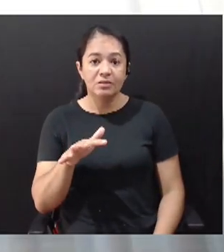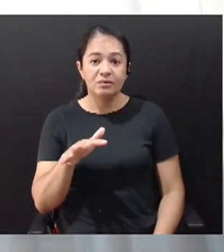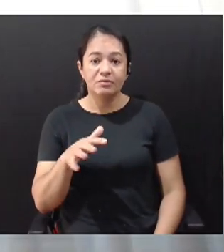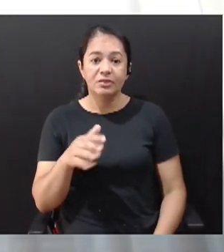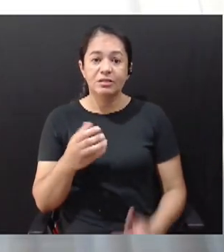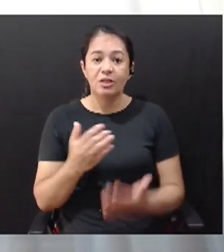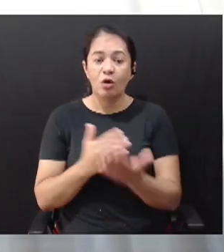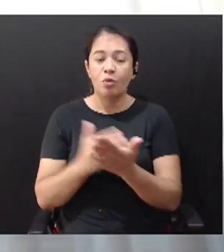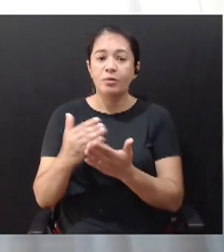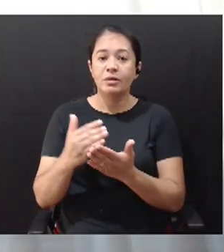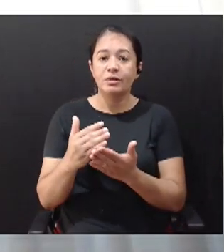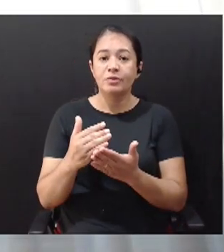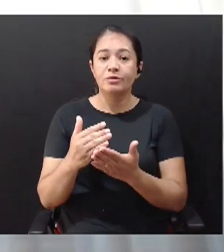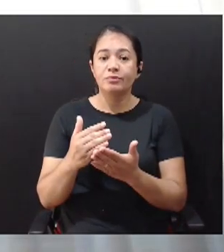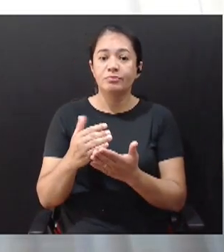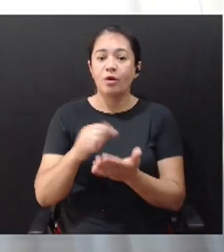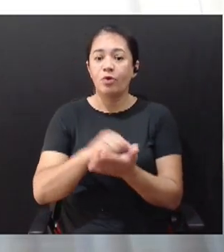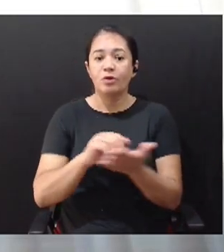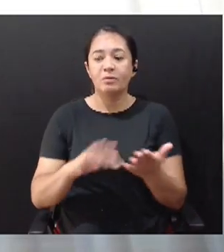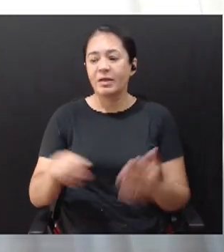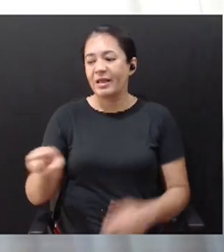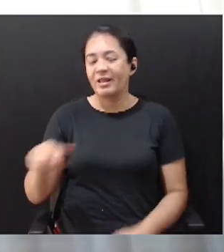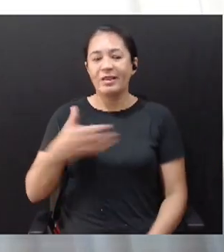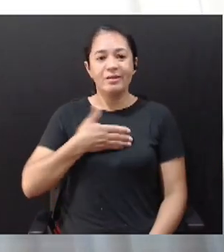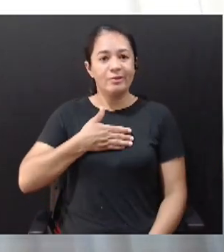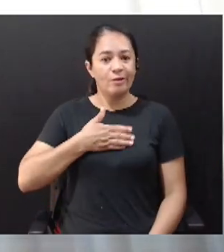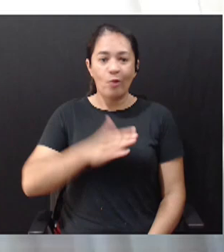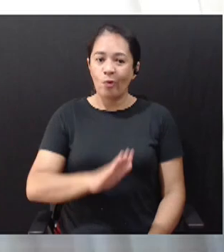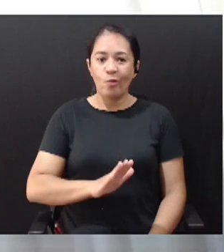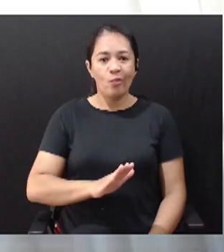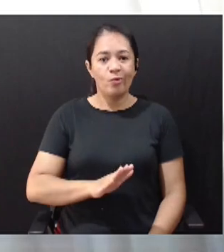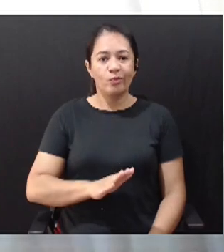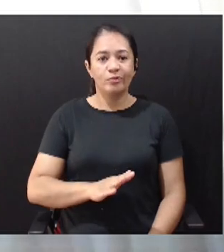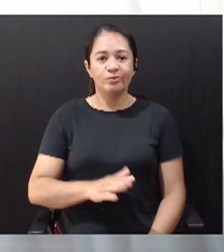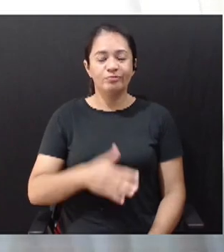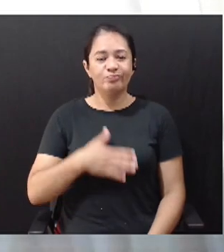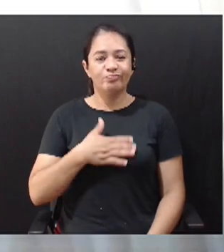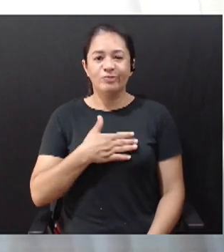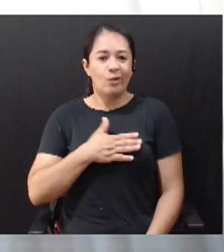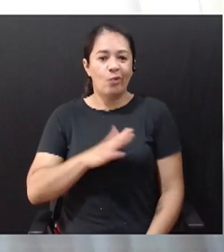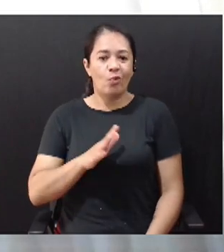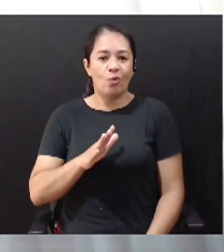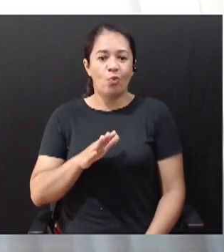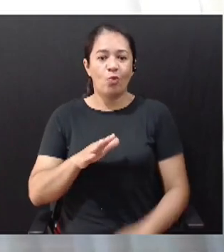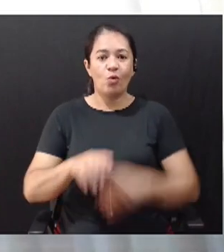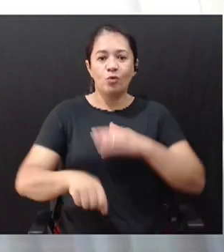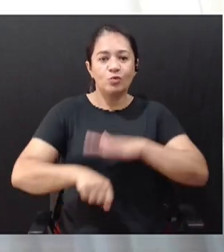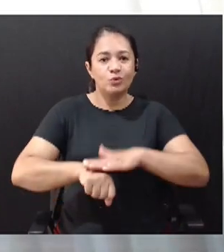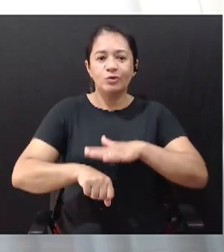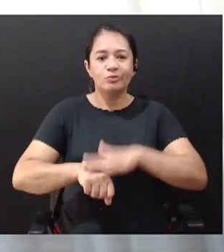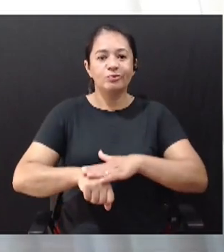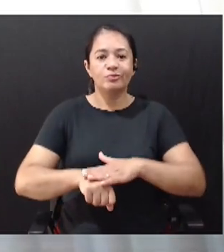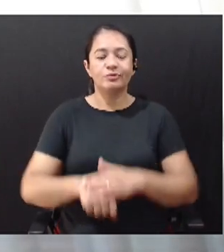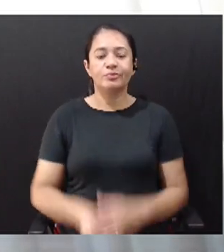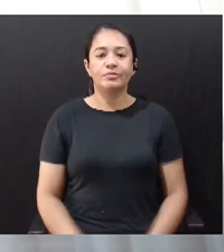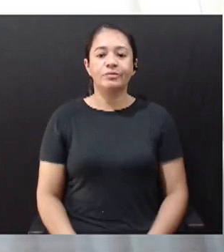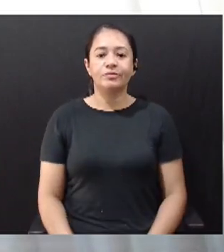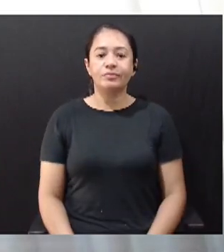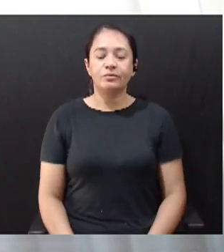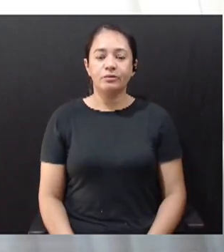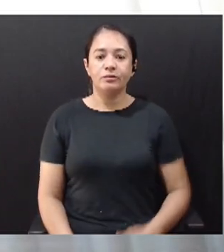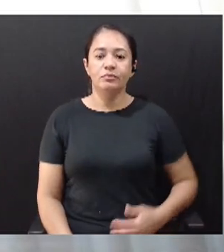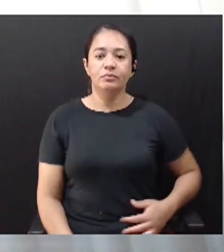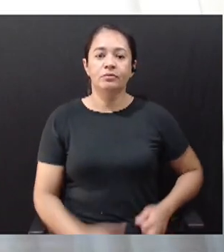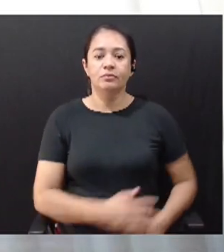atividade da qual não gosta, então Uhum. não tem prazer naquela atividade, então a pessoa está